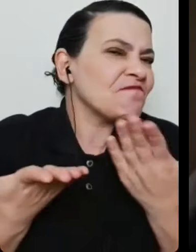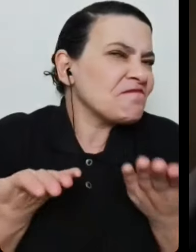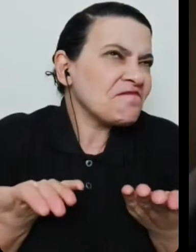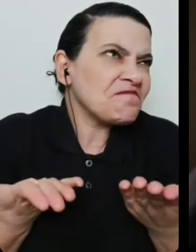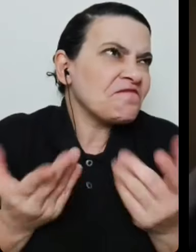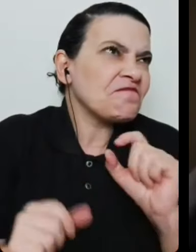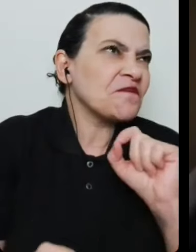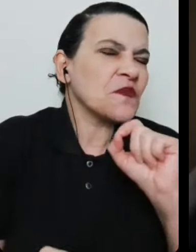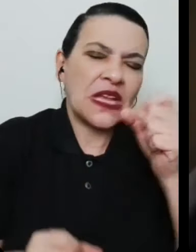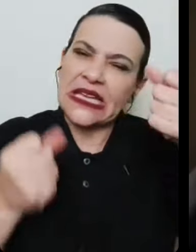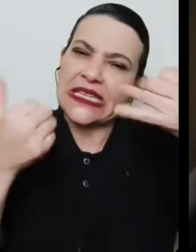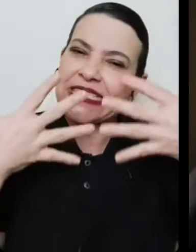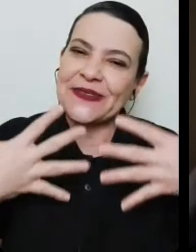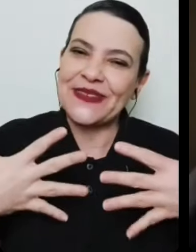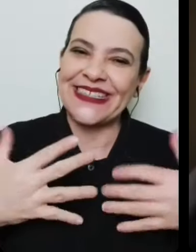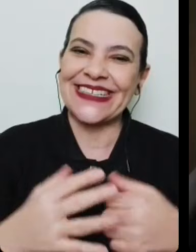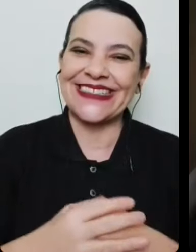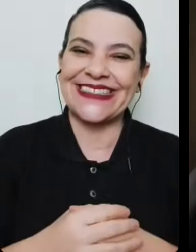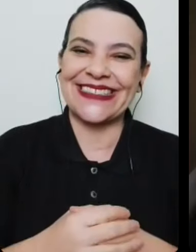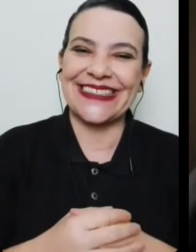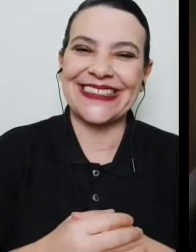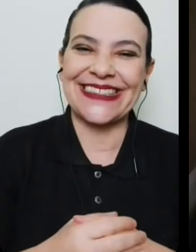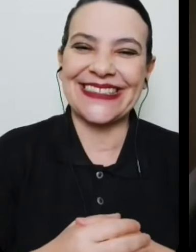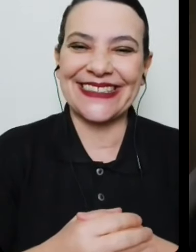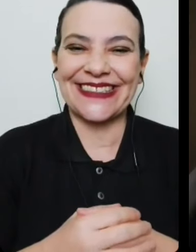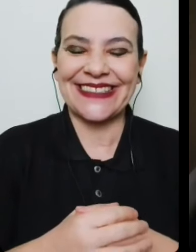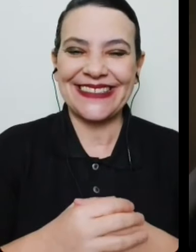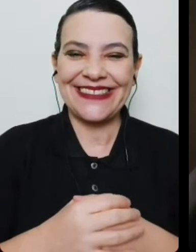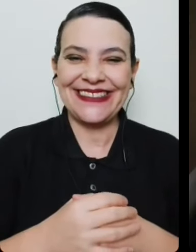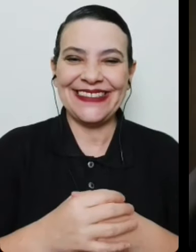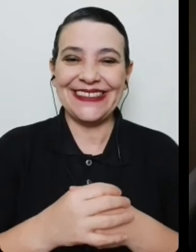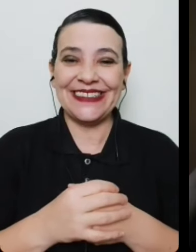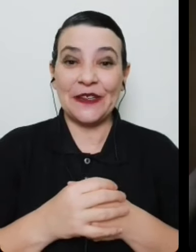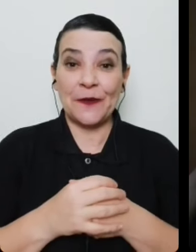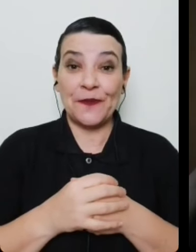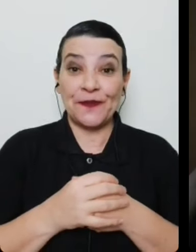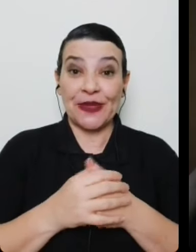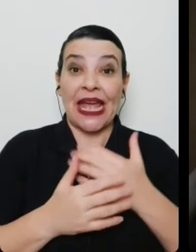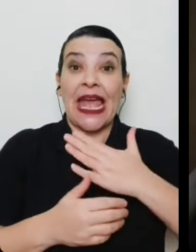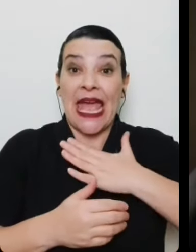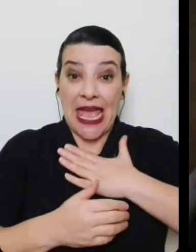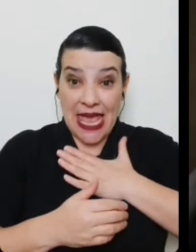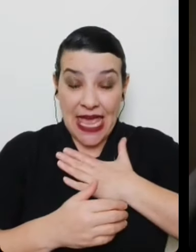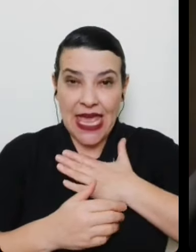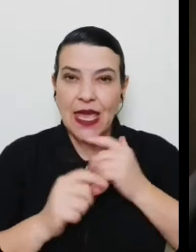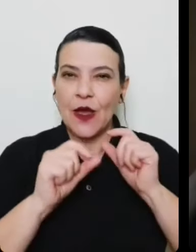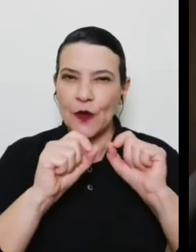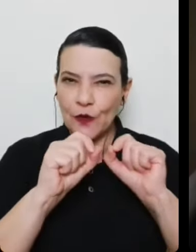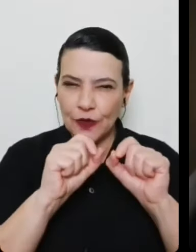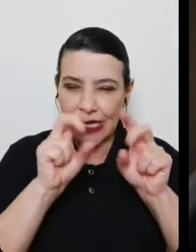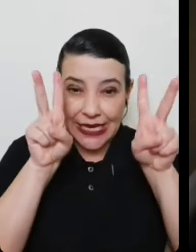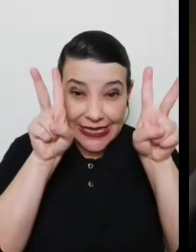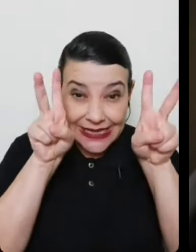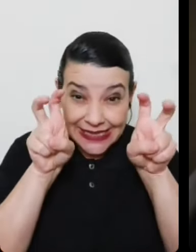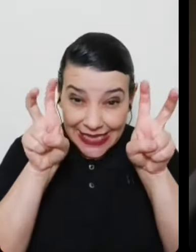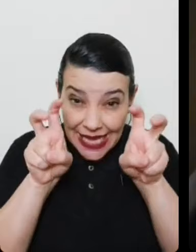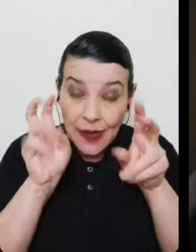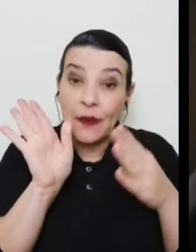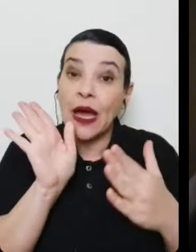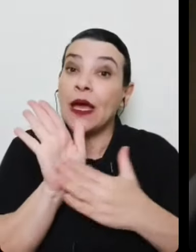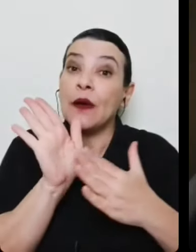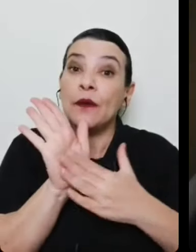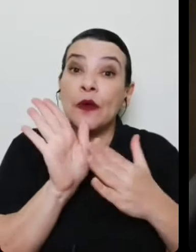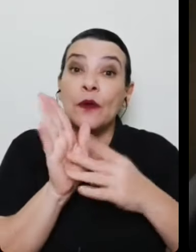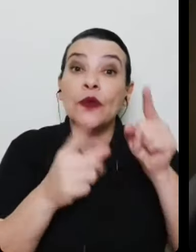O que que você nos diz? Então, eu propus esse título. Com o